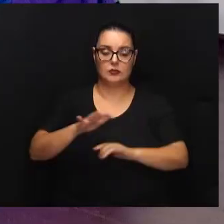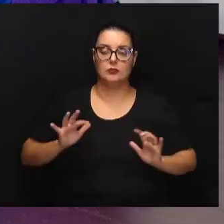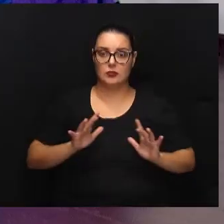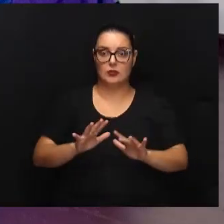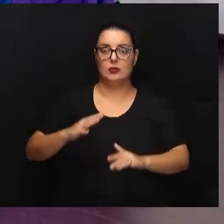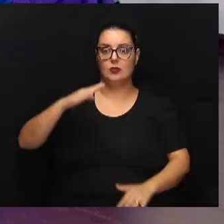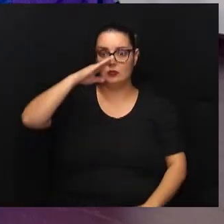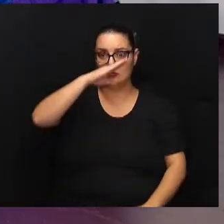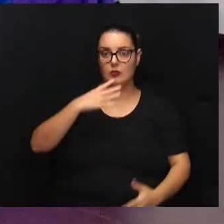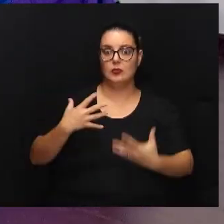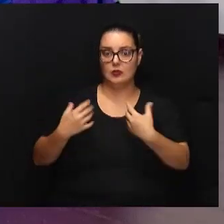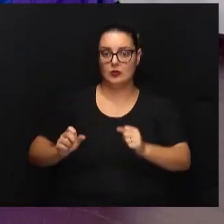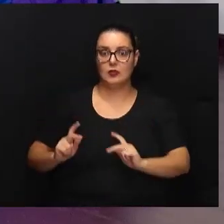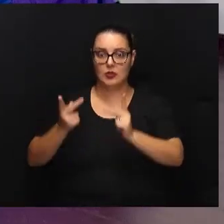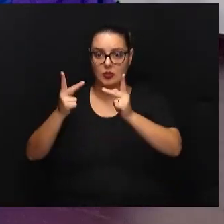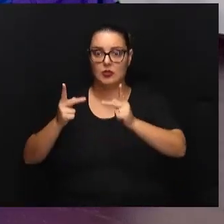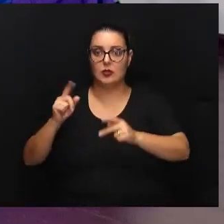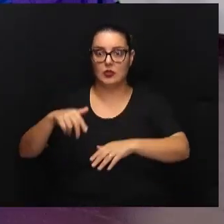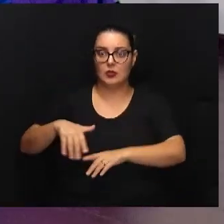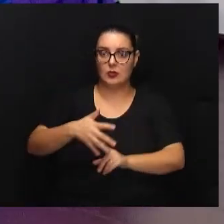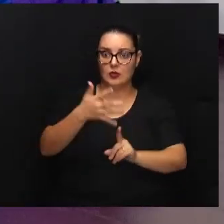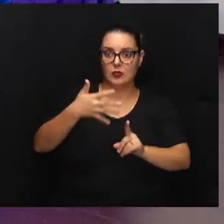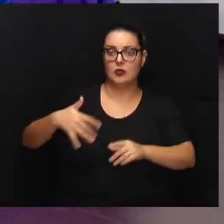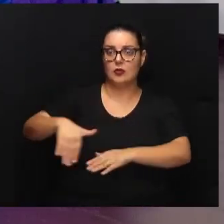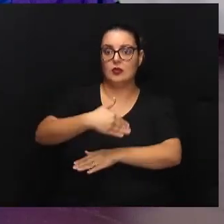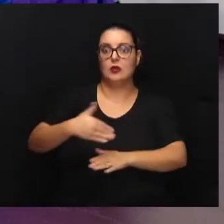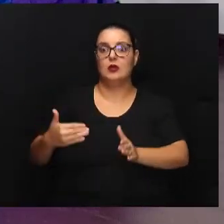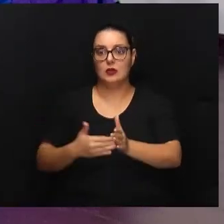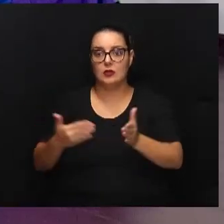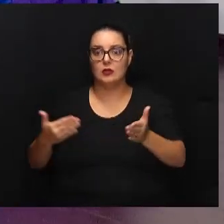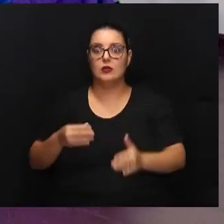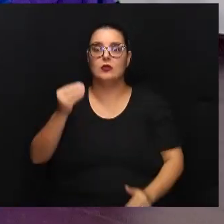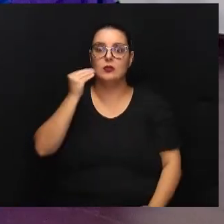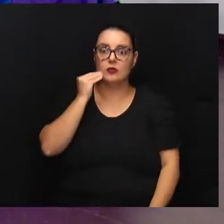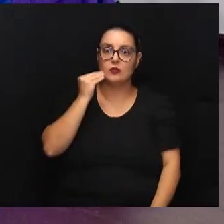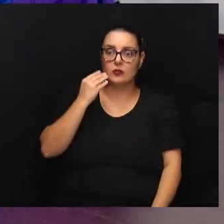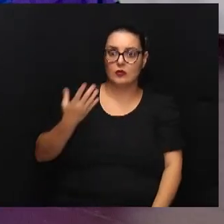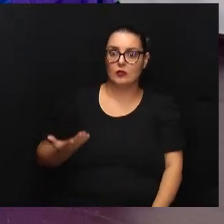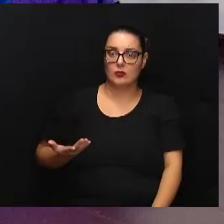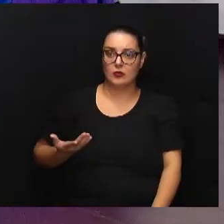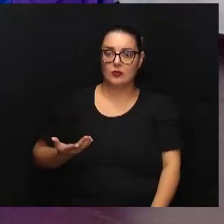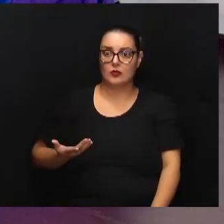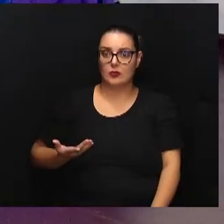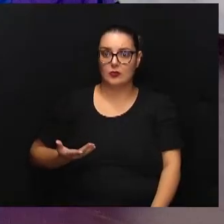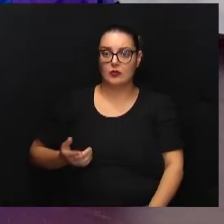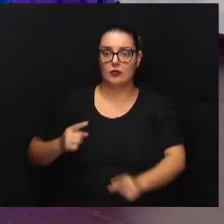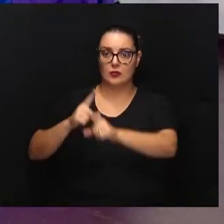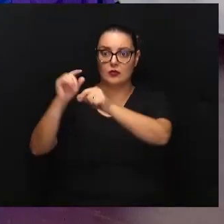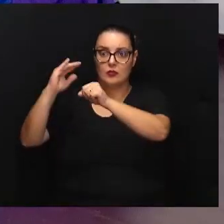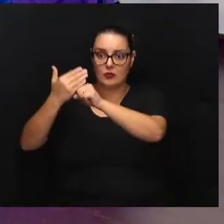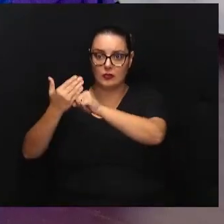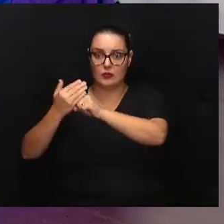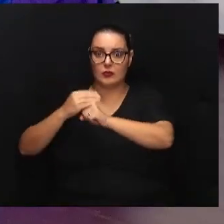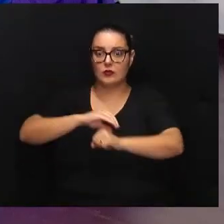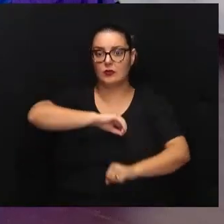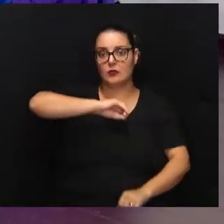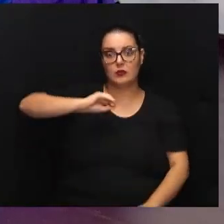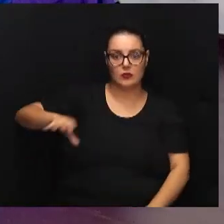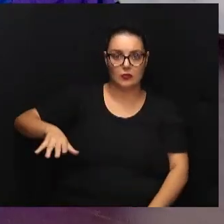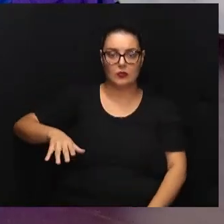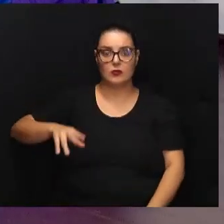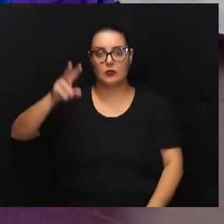até hoje, tentando botar os fascistas na lata de lixo da história, garantir governabilidade, inclusive sendo